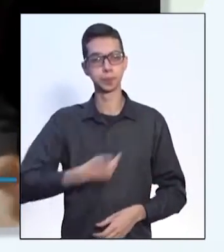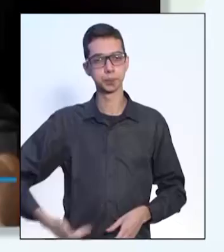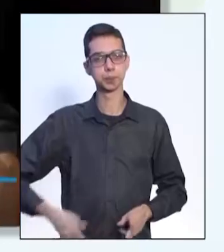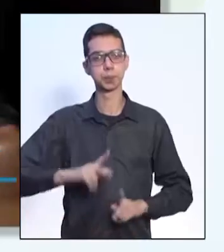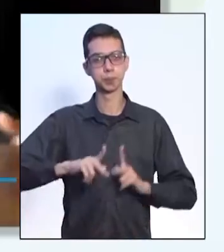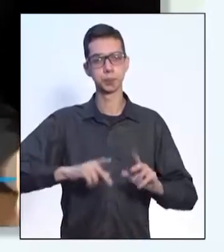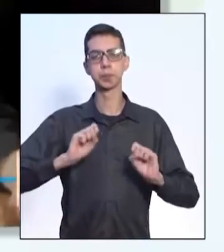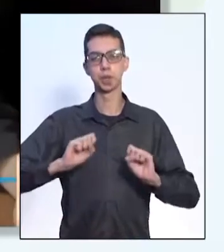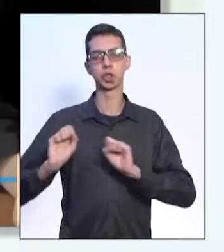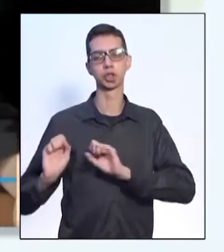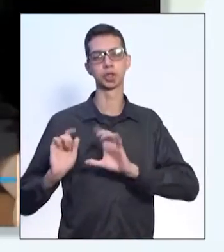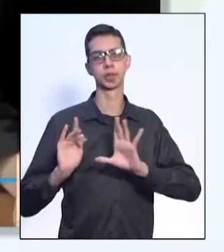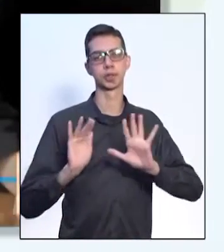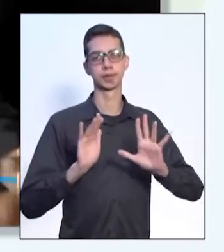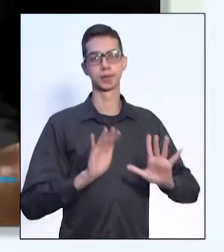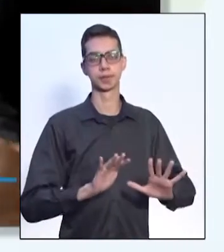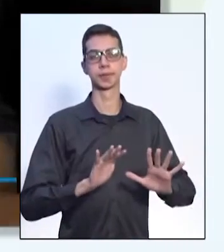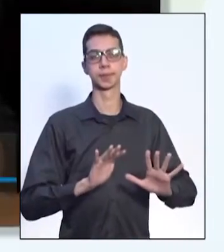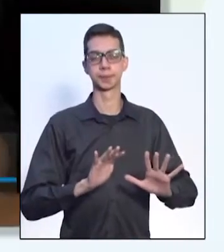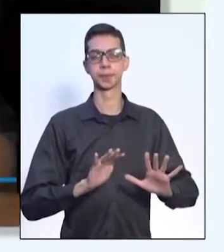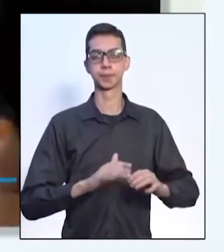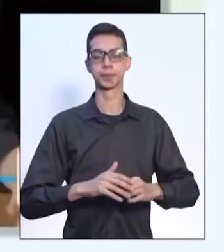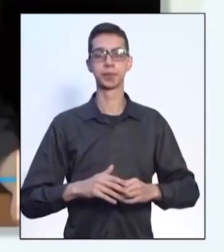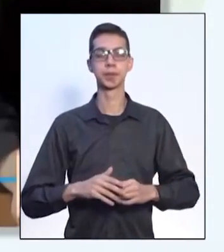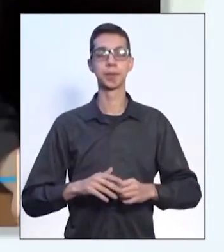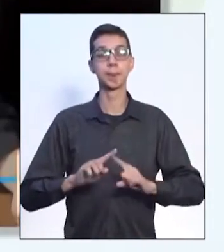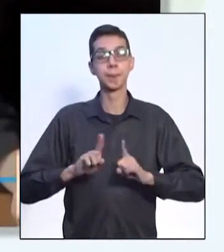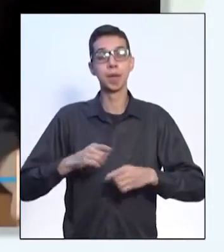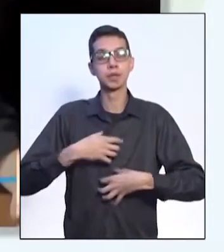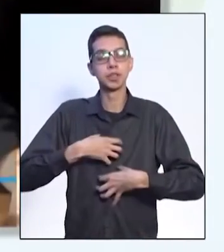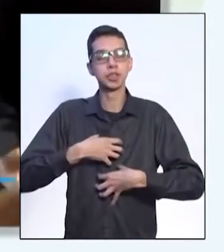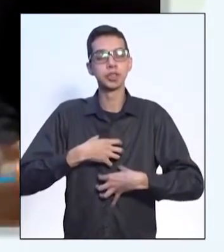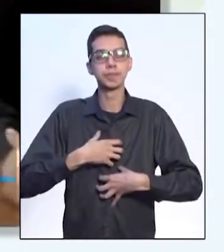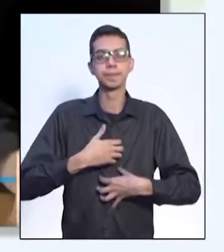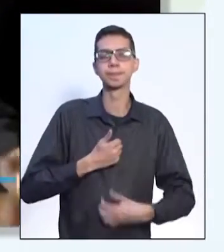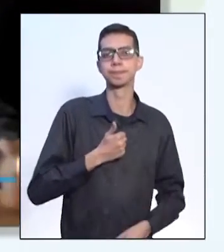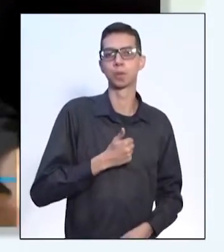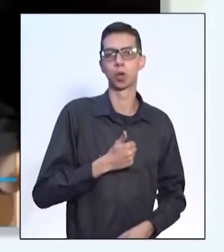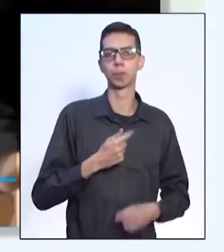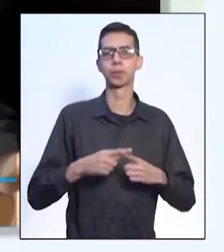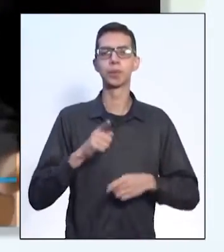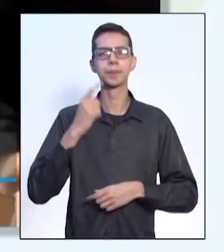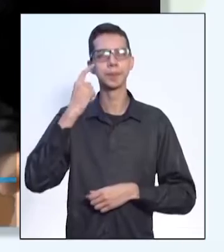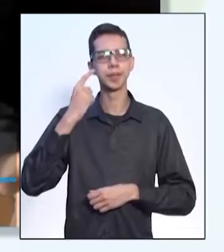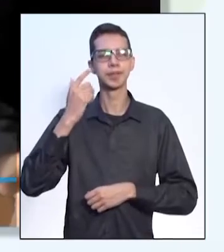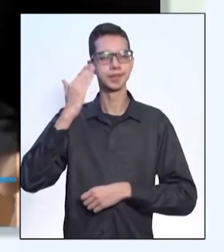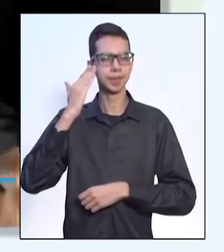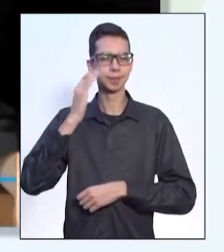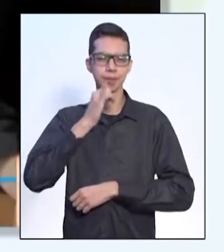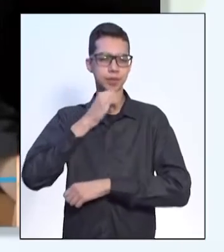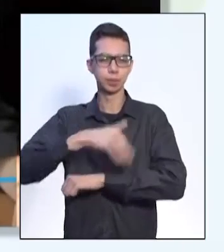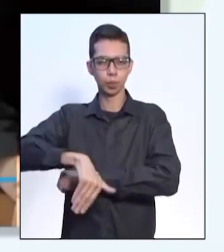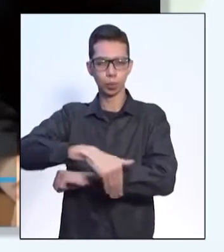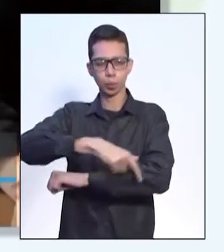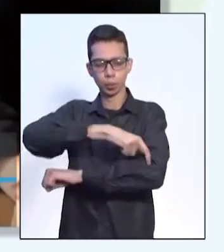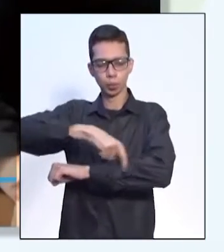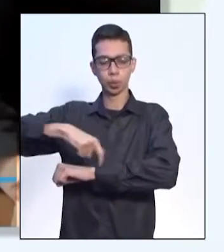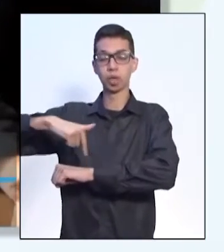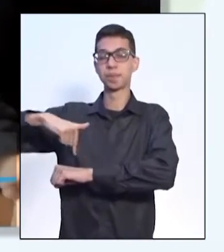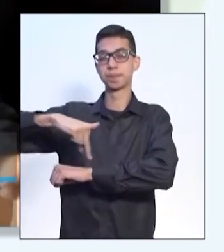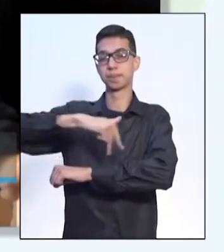é que a gente vê as calçadas e as ruas apenas como locais de passagem, não de esperar, de contemplar. E isso